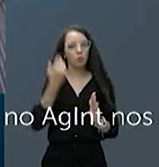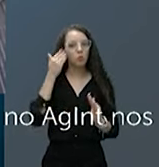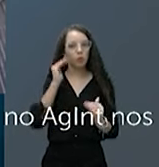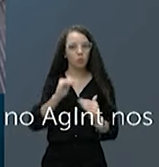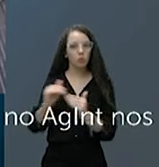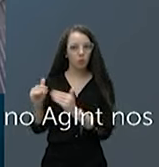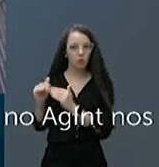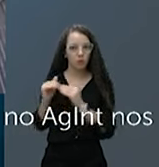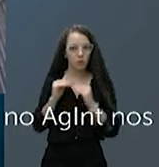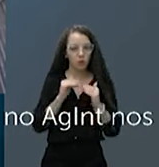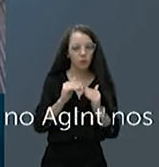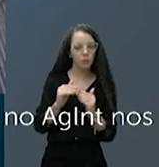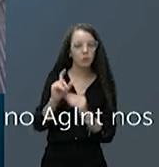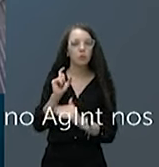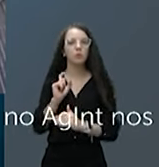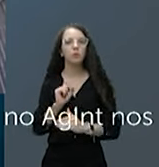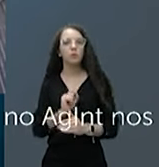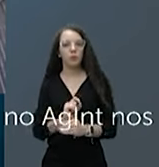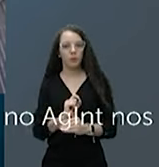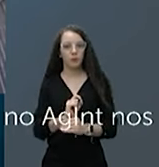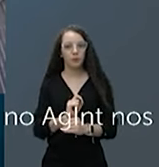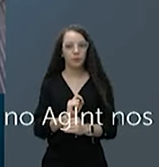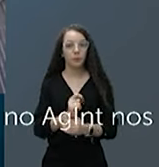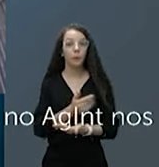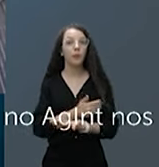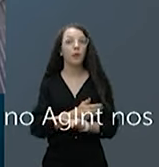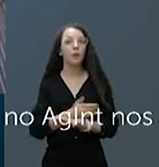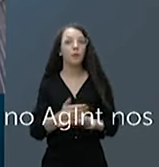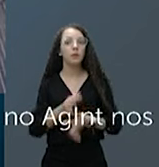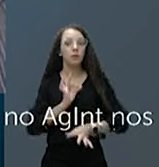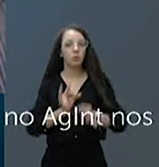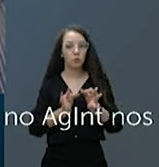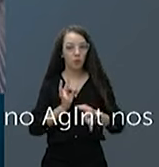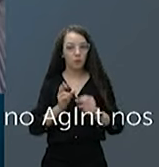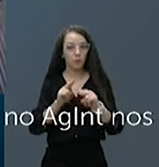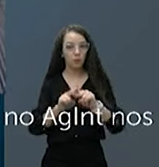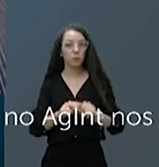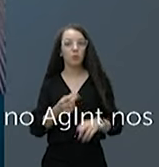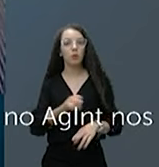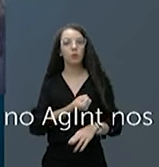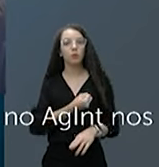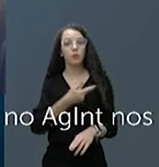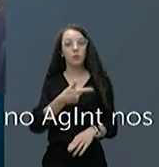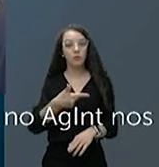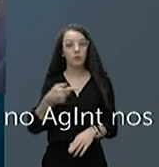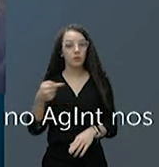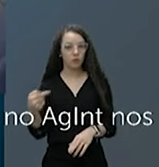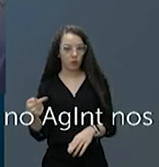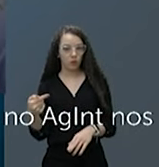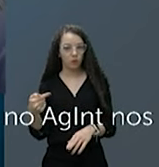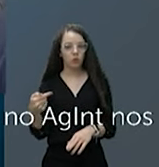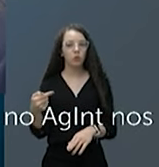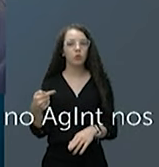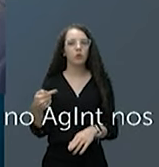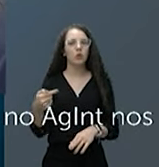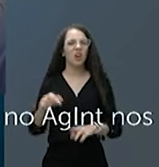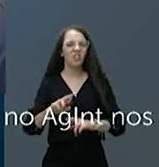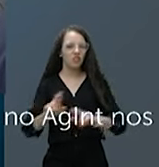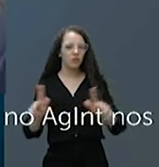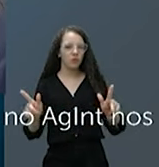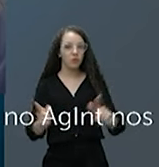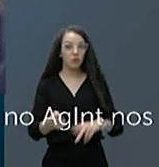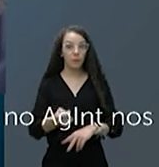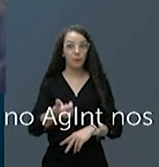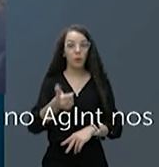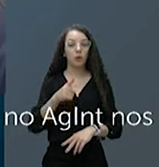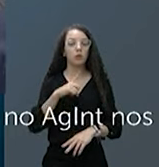presidente, de iniciarmos o julgamento pelo item 27, já que a parcial divergência que